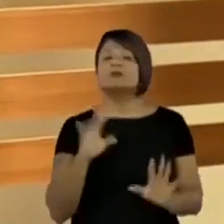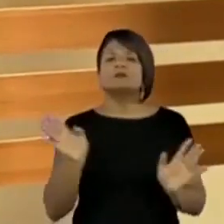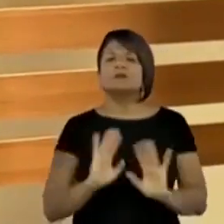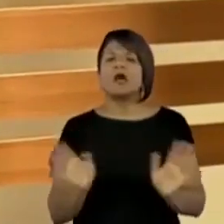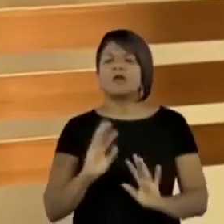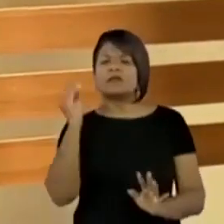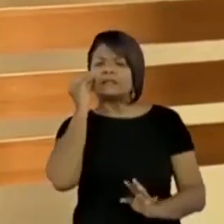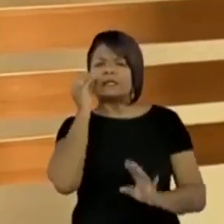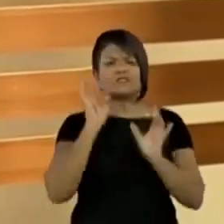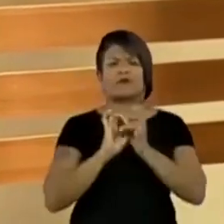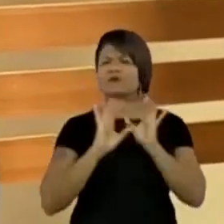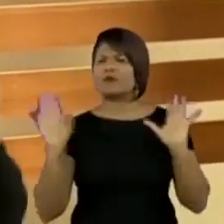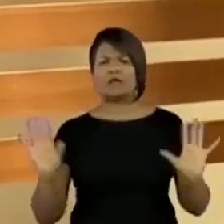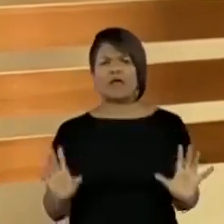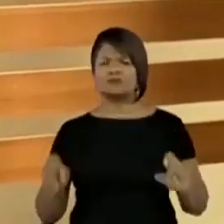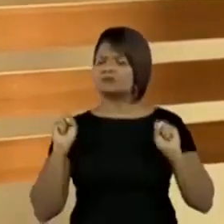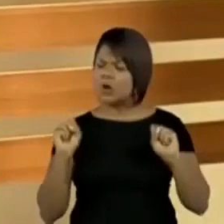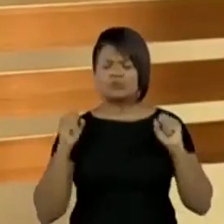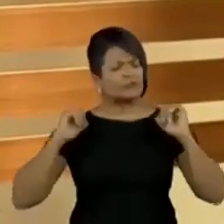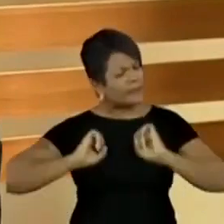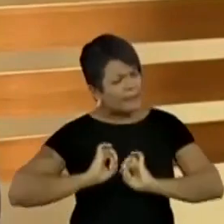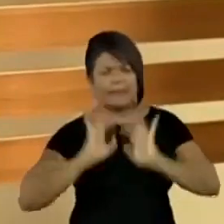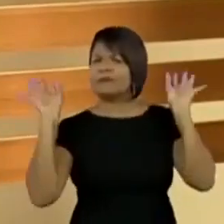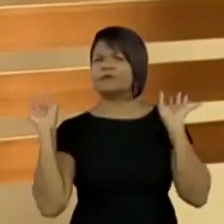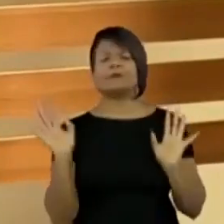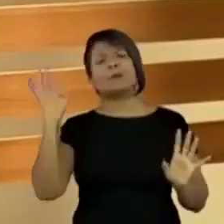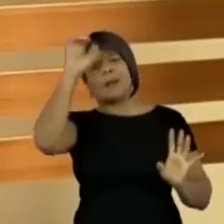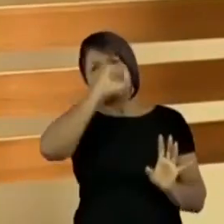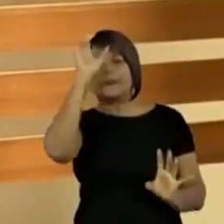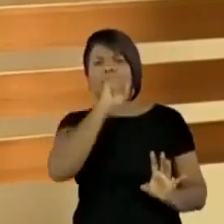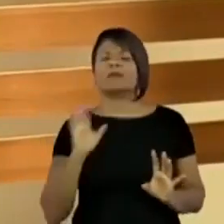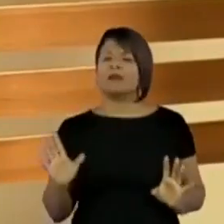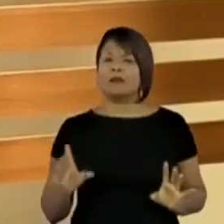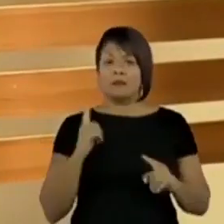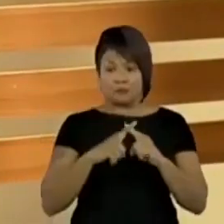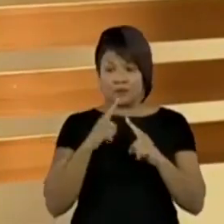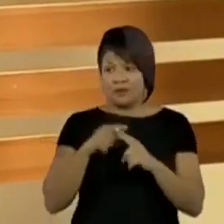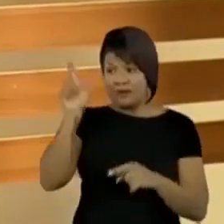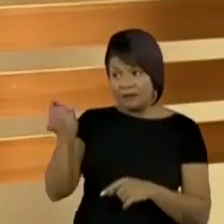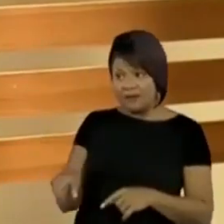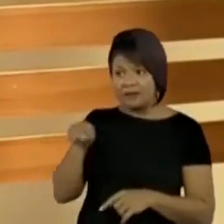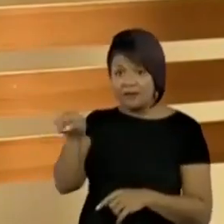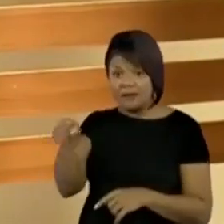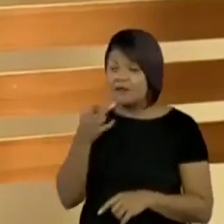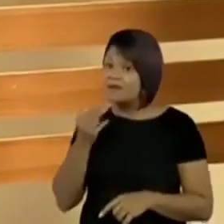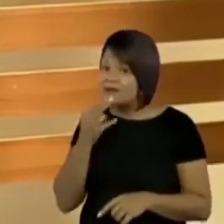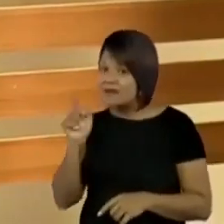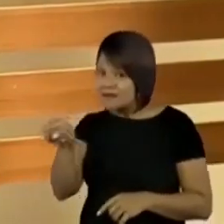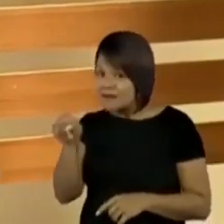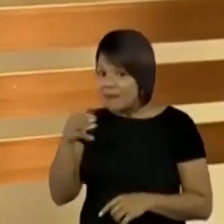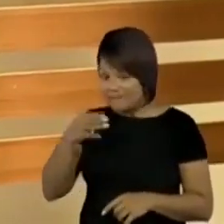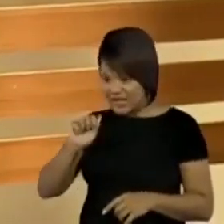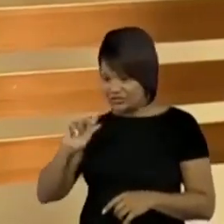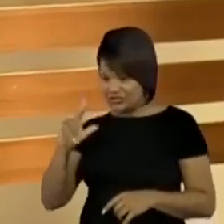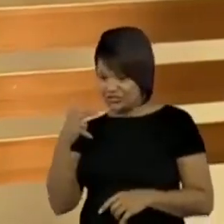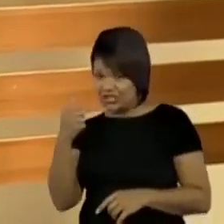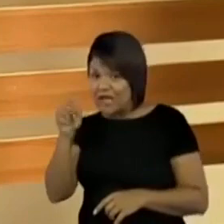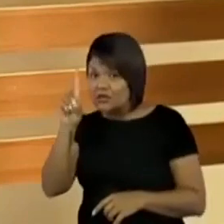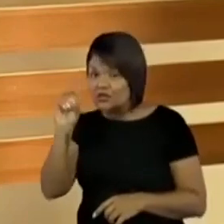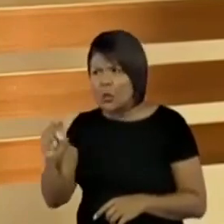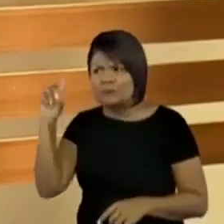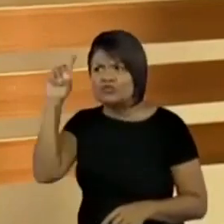fica vontade de aprender. E a gente está trabalhando um autor que ele é um autor, assim, considerado difícil, ele cai